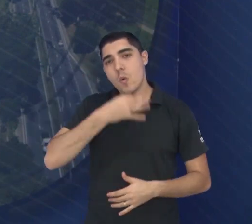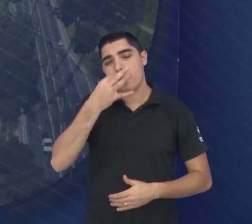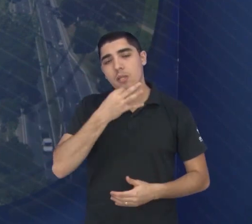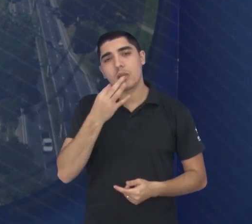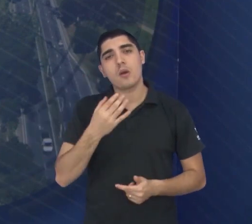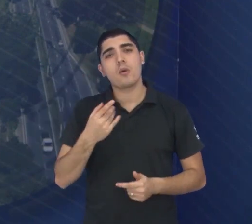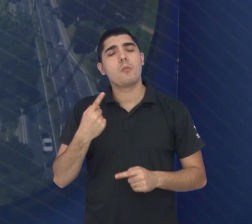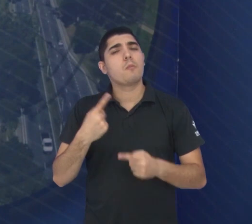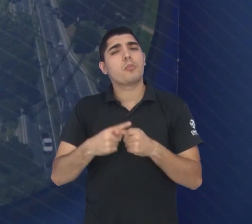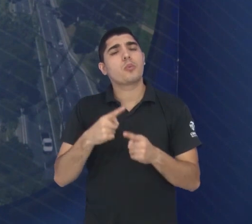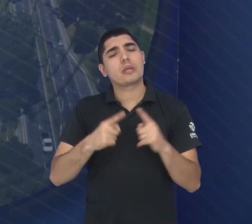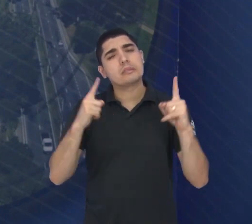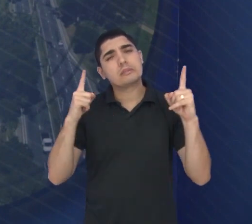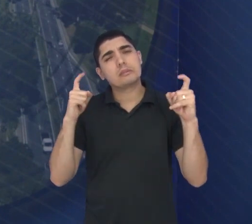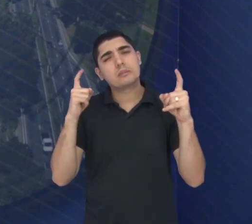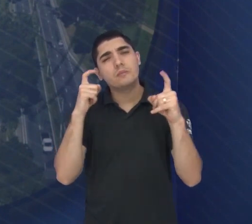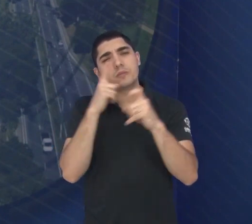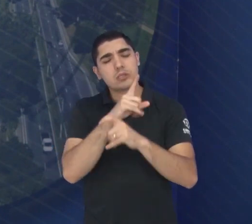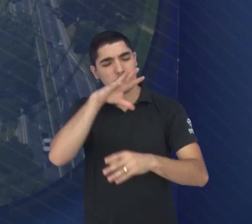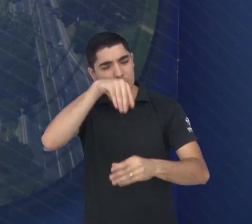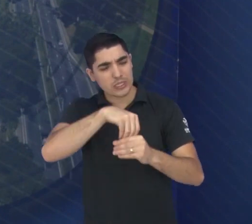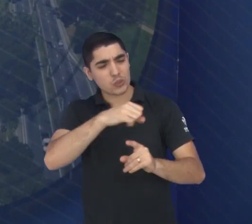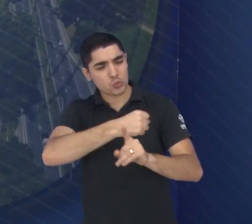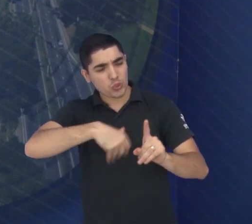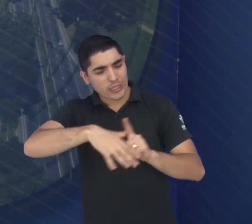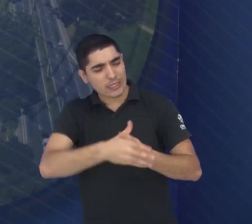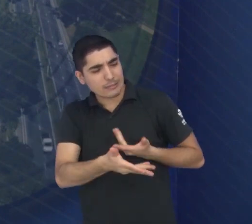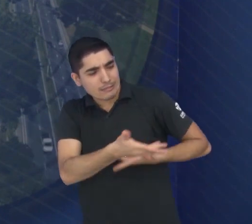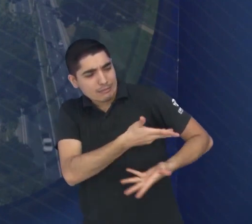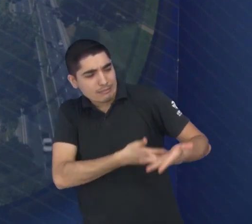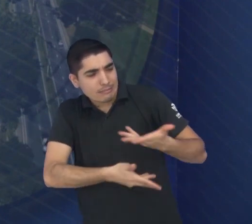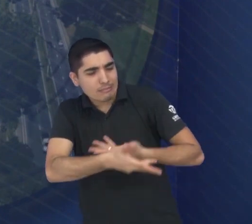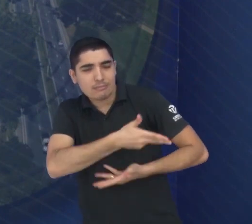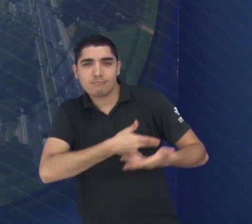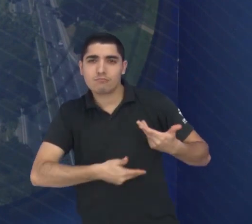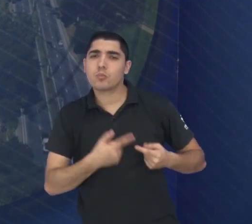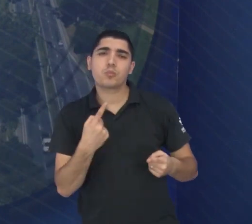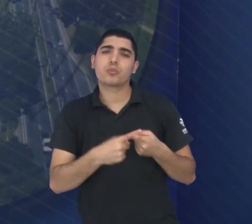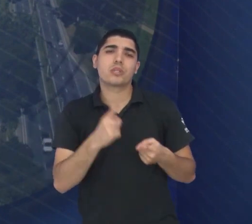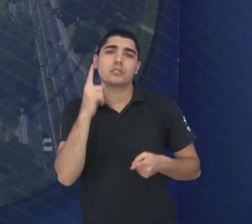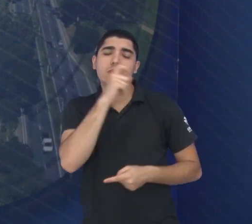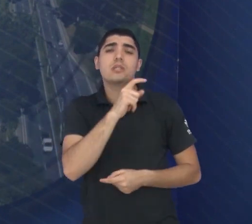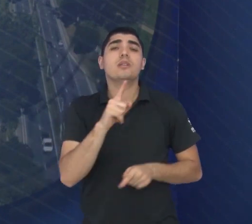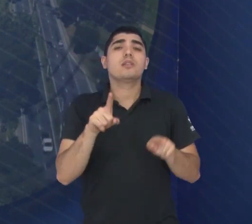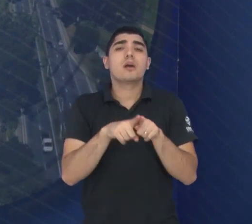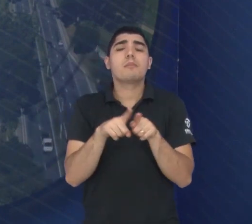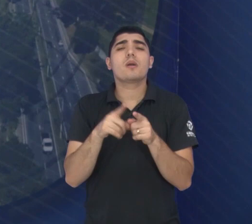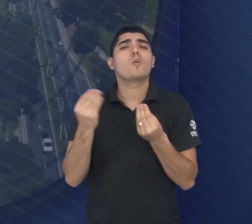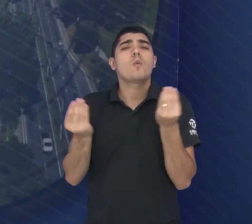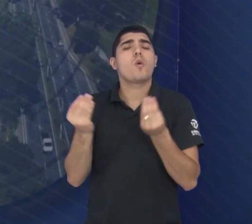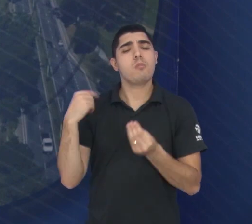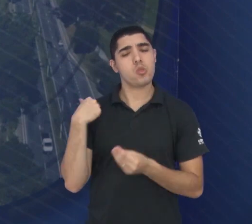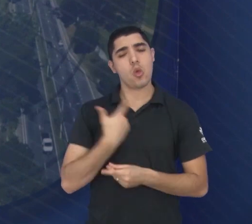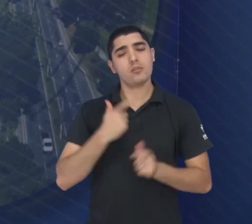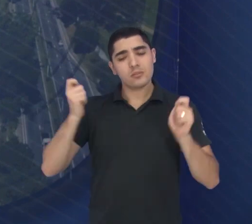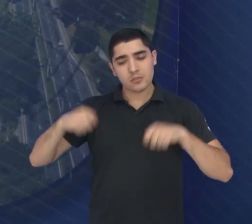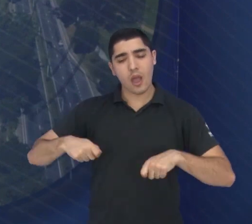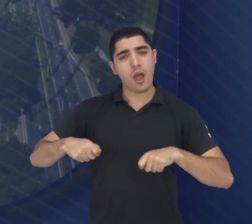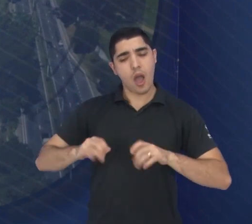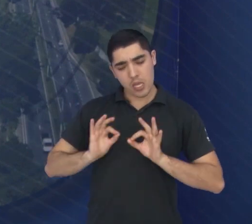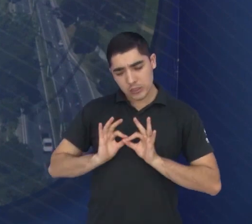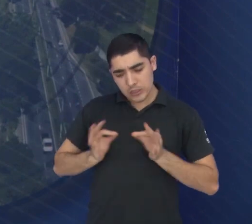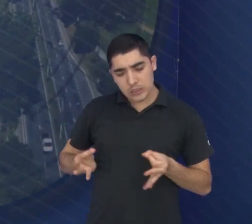tão difícil conviver em sociedade e como que a gente pode fazer ações simples no dia a dia para a gente